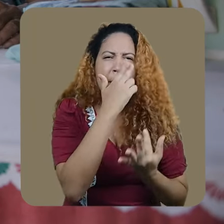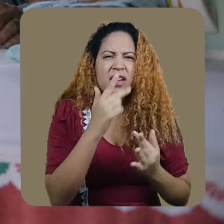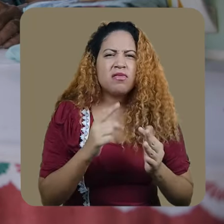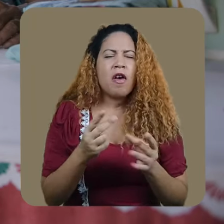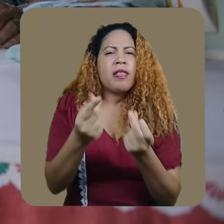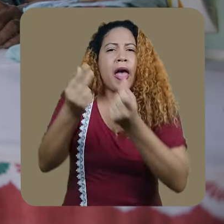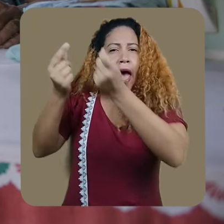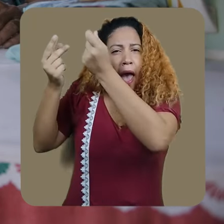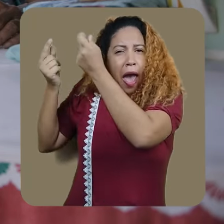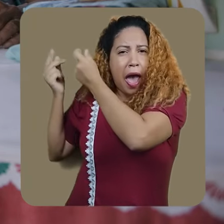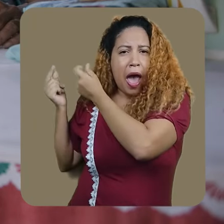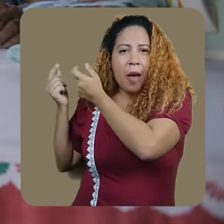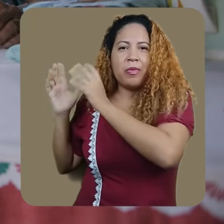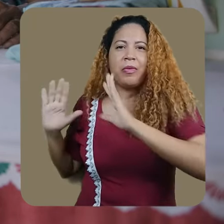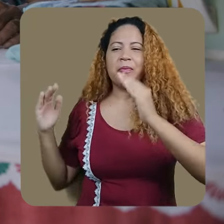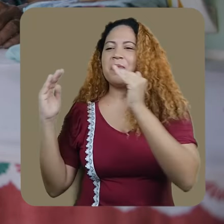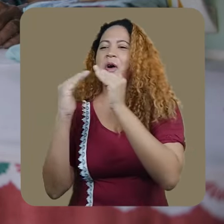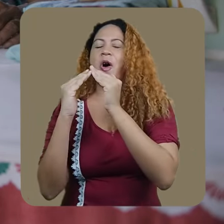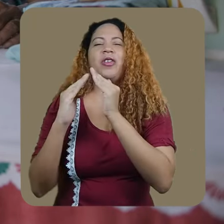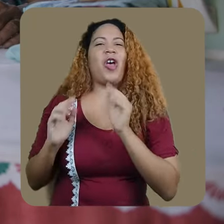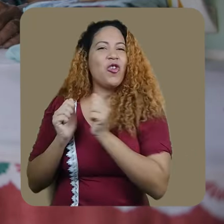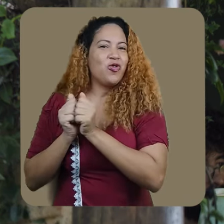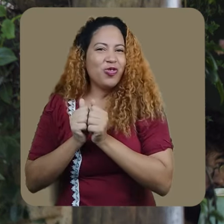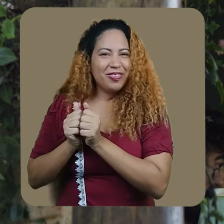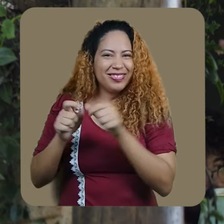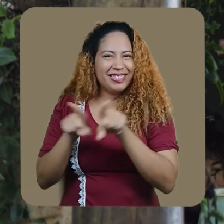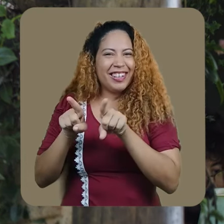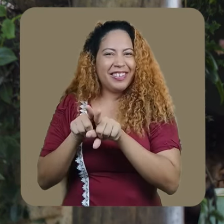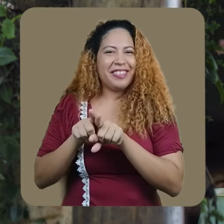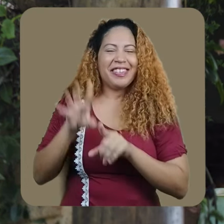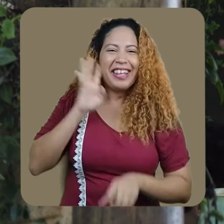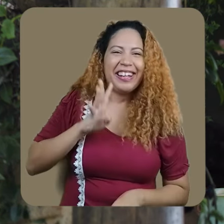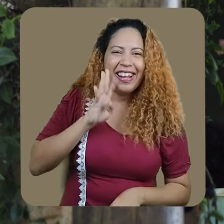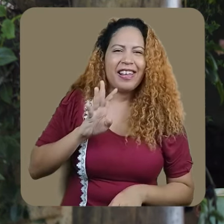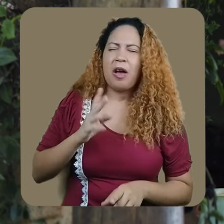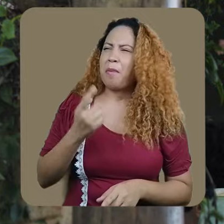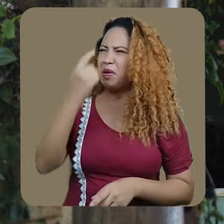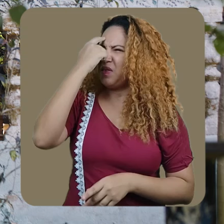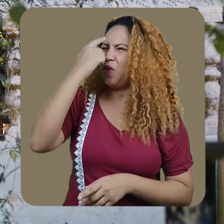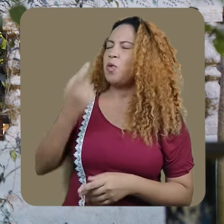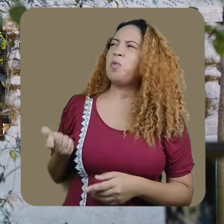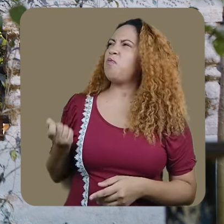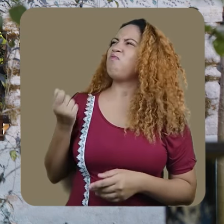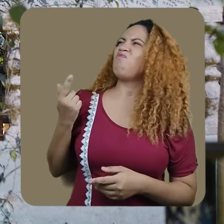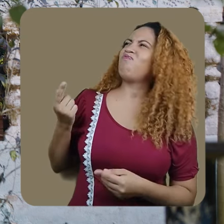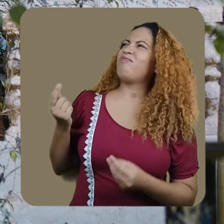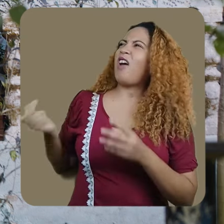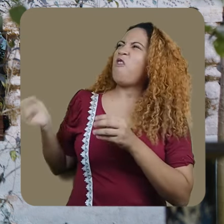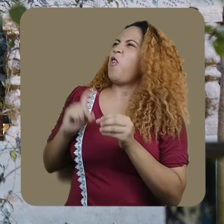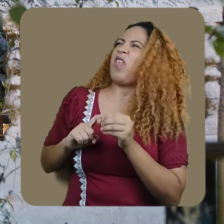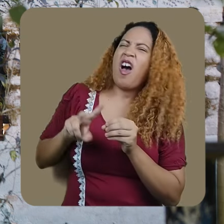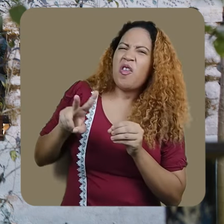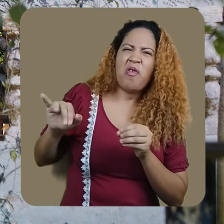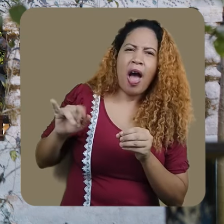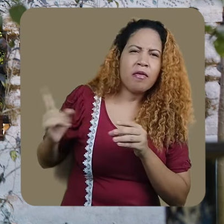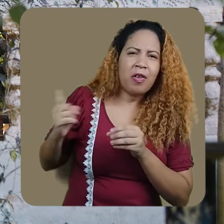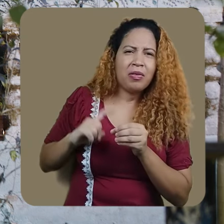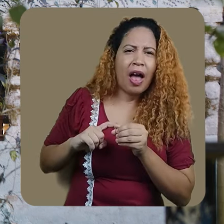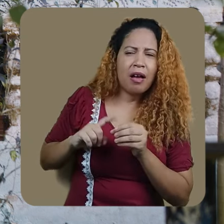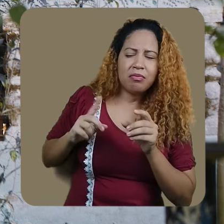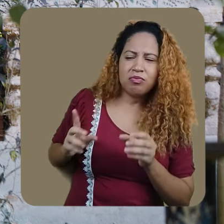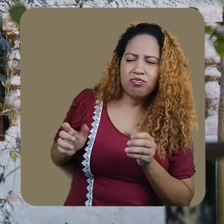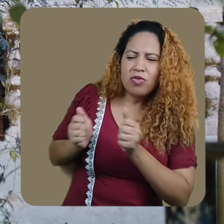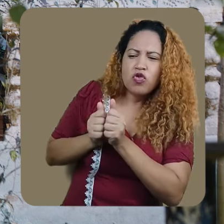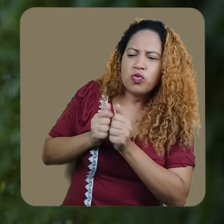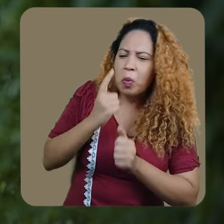fraterno, parece que faz tempo que mora junto ali, é legal, cara. Falo, pô, será que vão voltar? Será que a gente